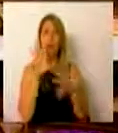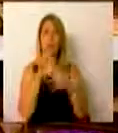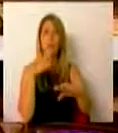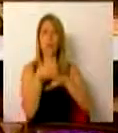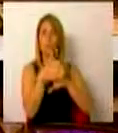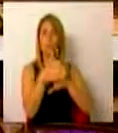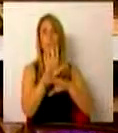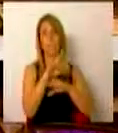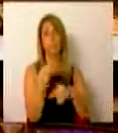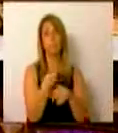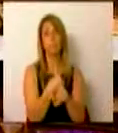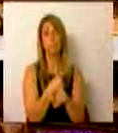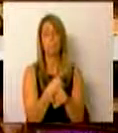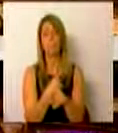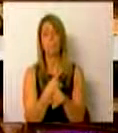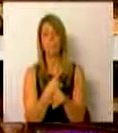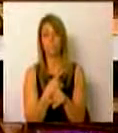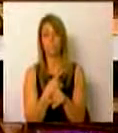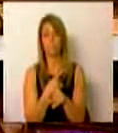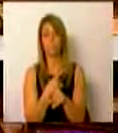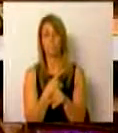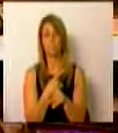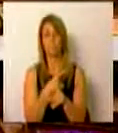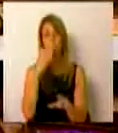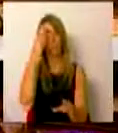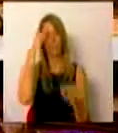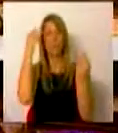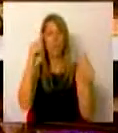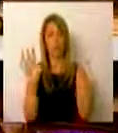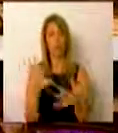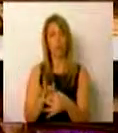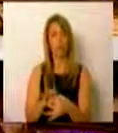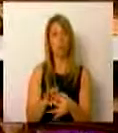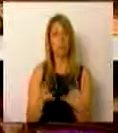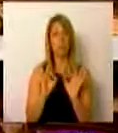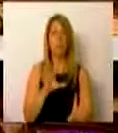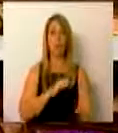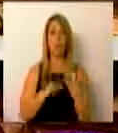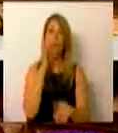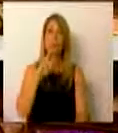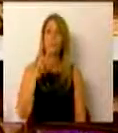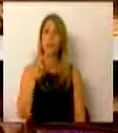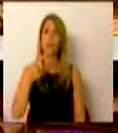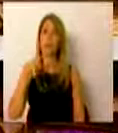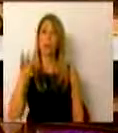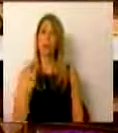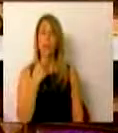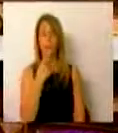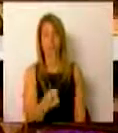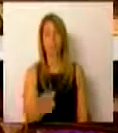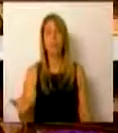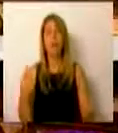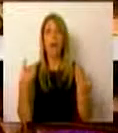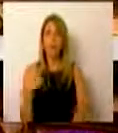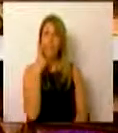atos, se haja a consciência de que eles estão relacionados, como o Sr. Deputado Marcos Guedes bem referiu, haja a